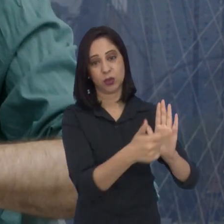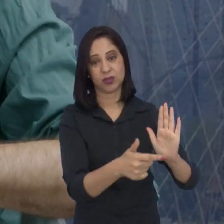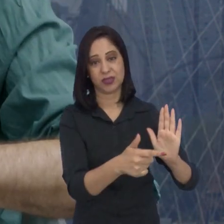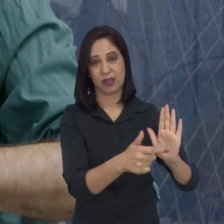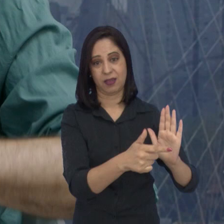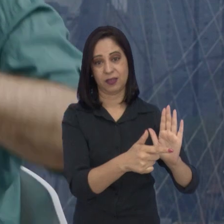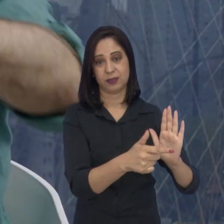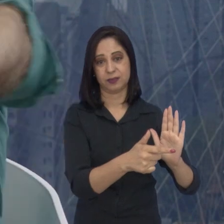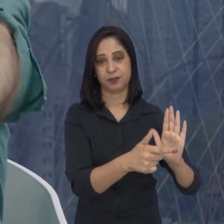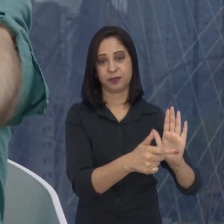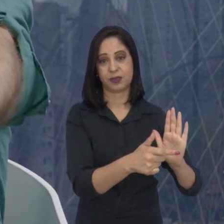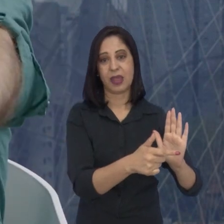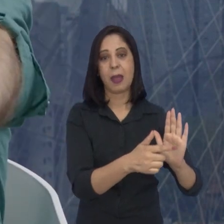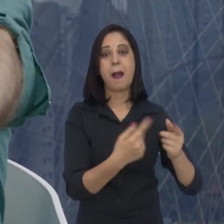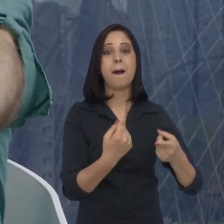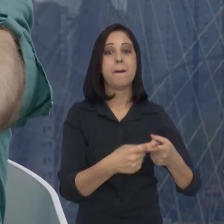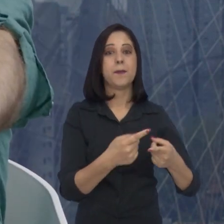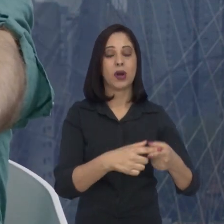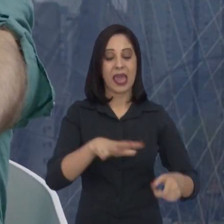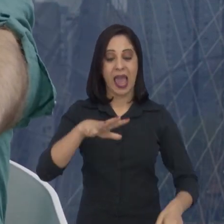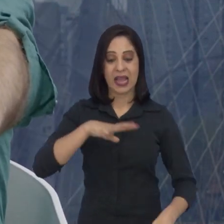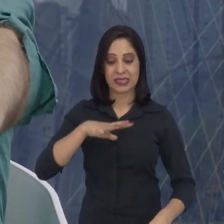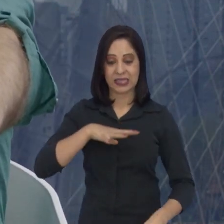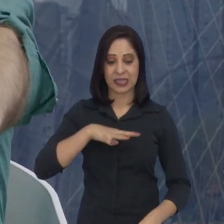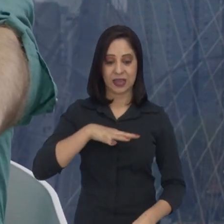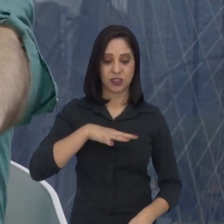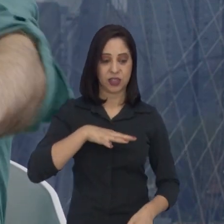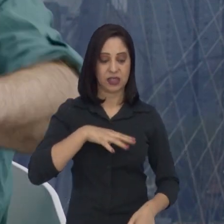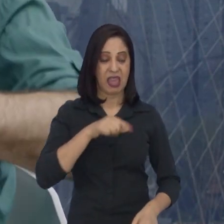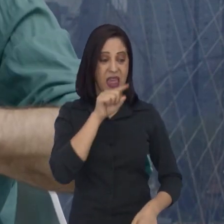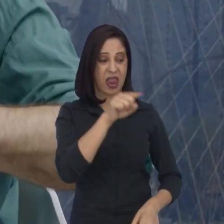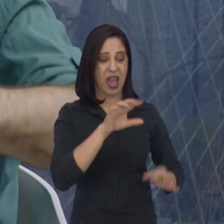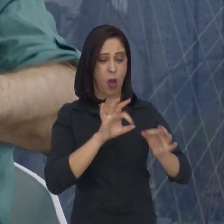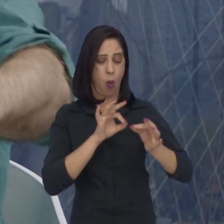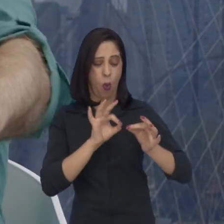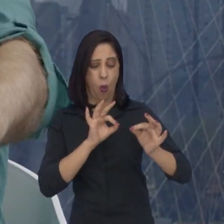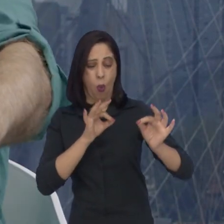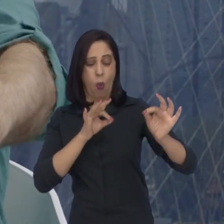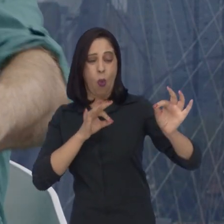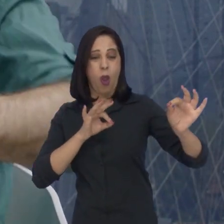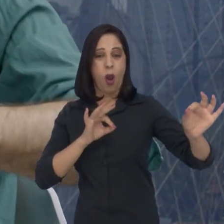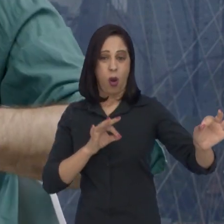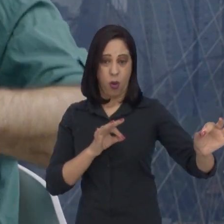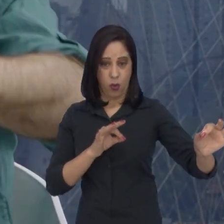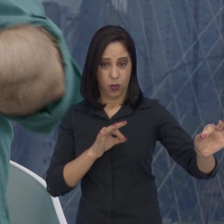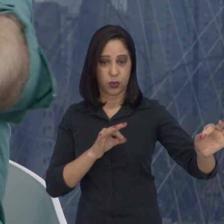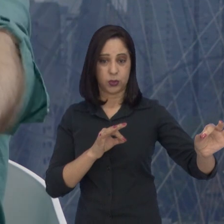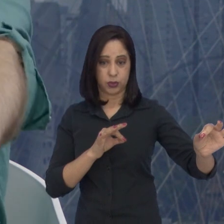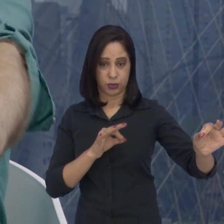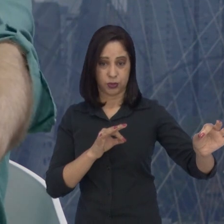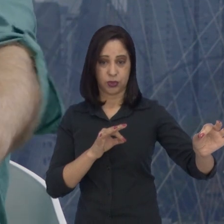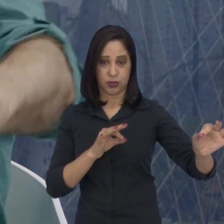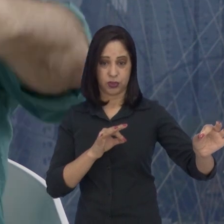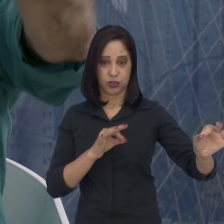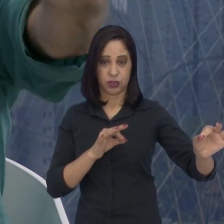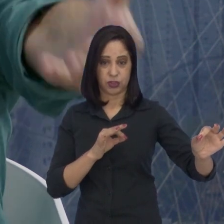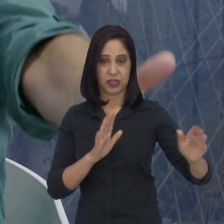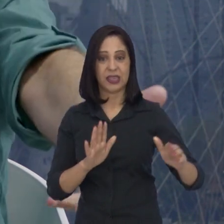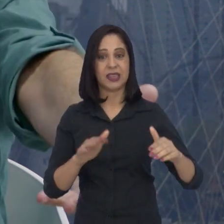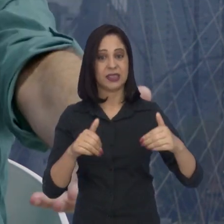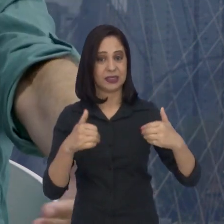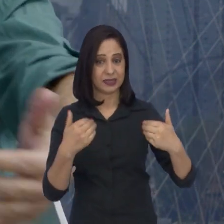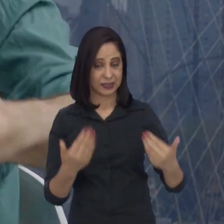em áreas distantes do centro, e que este vazio entre o